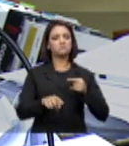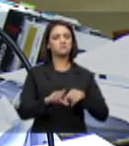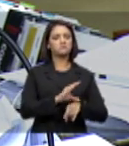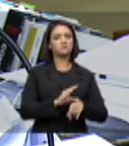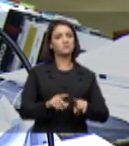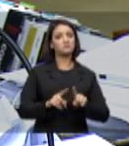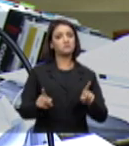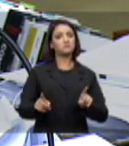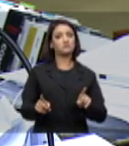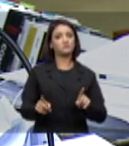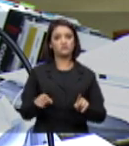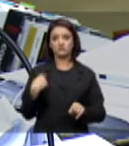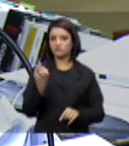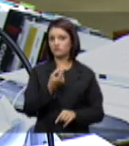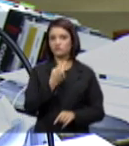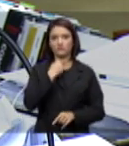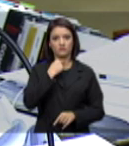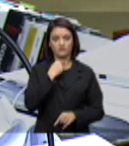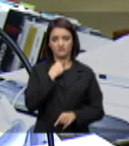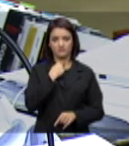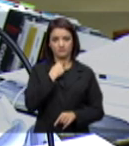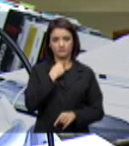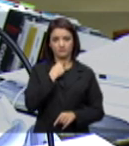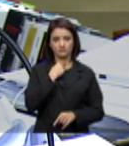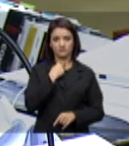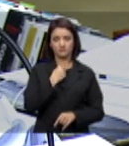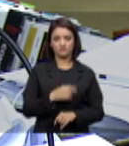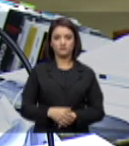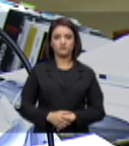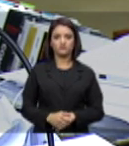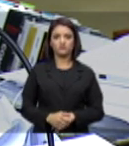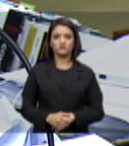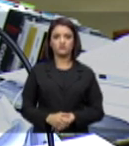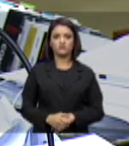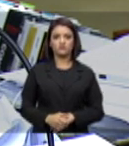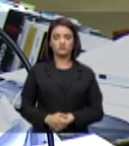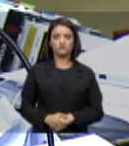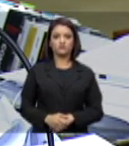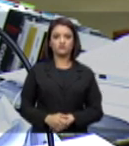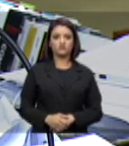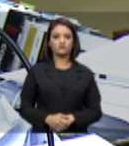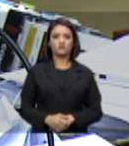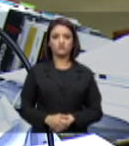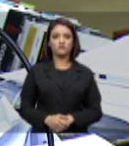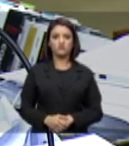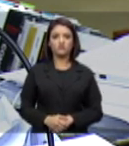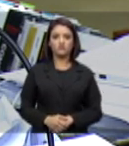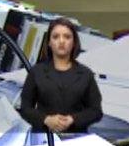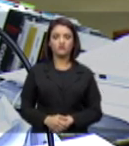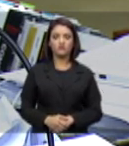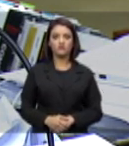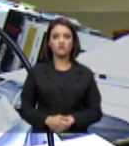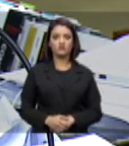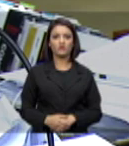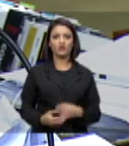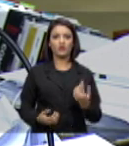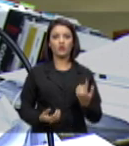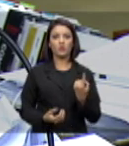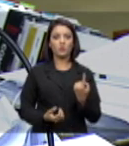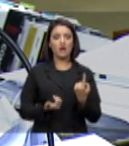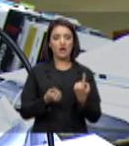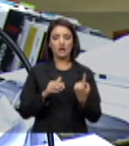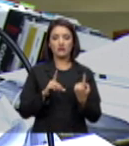volto aqui a dizer nós não podemos a meu ver permitir é que uma determinada adpf